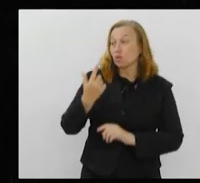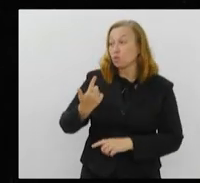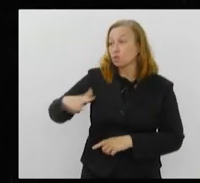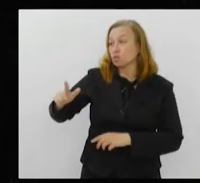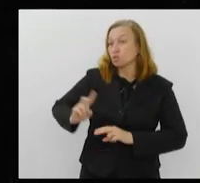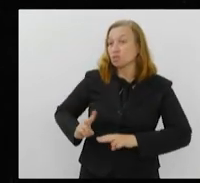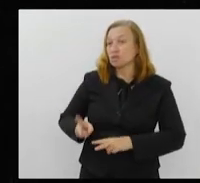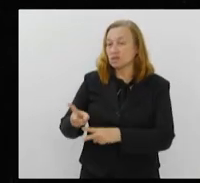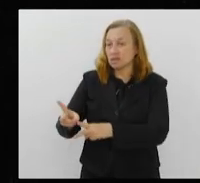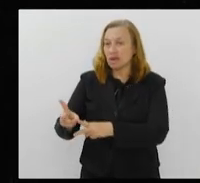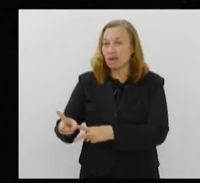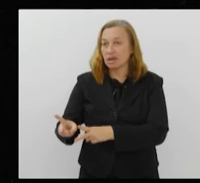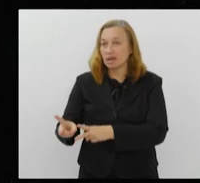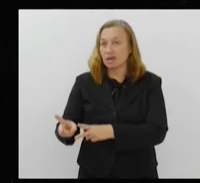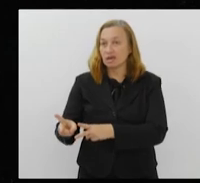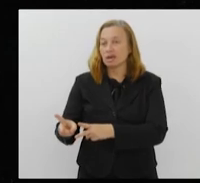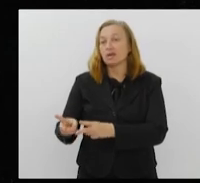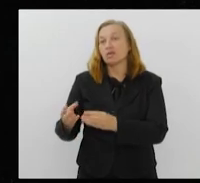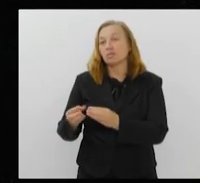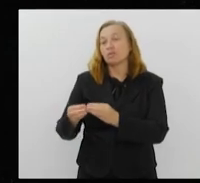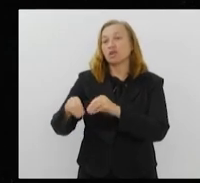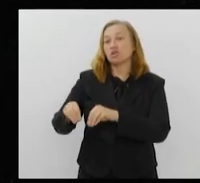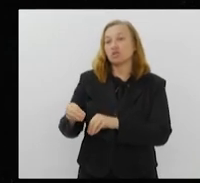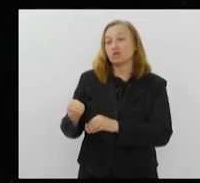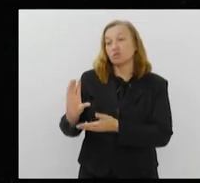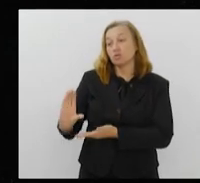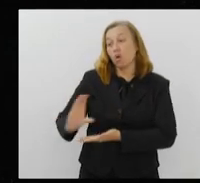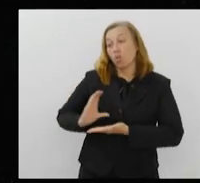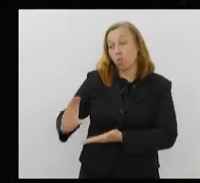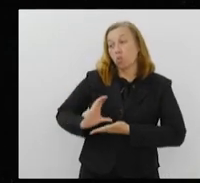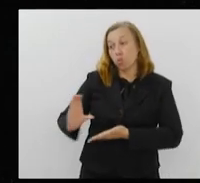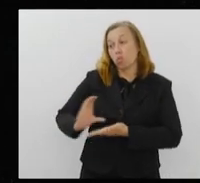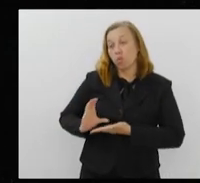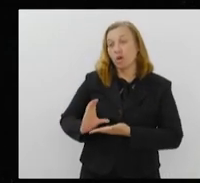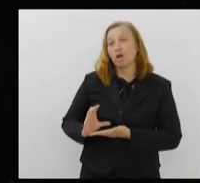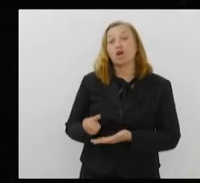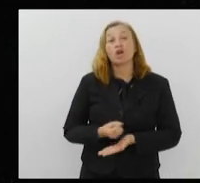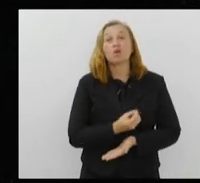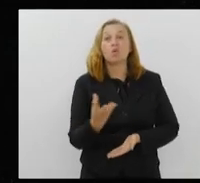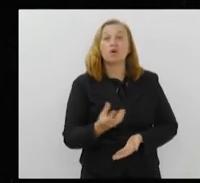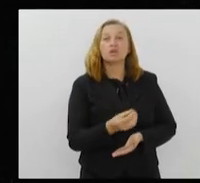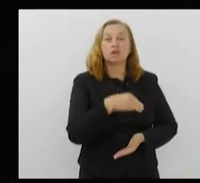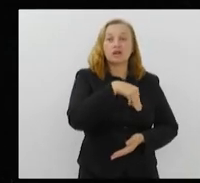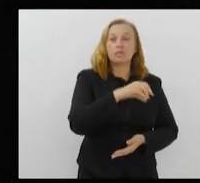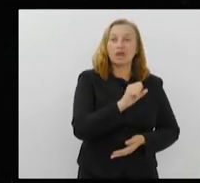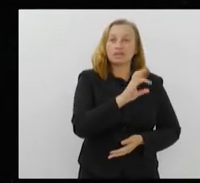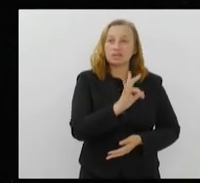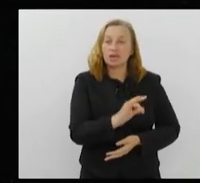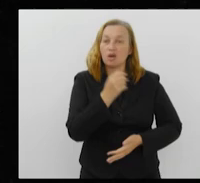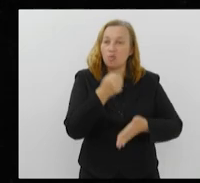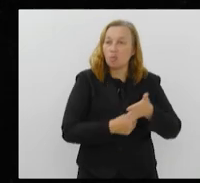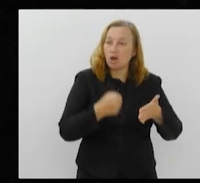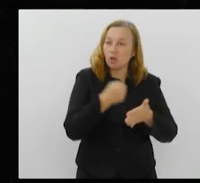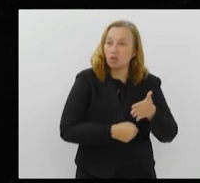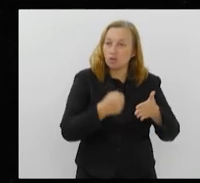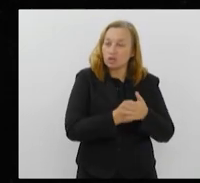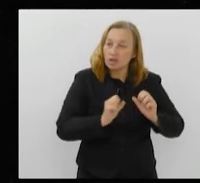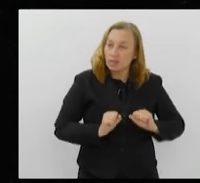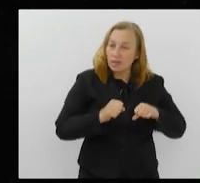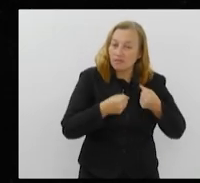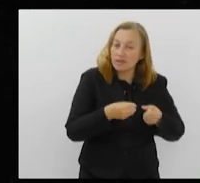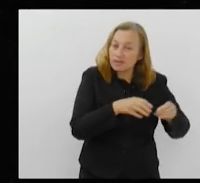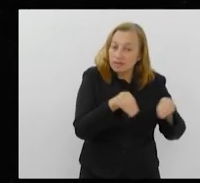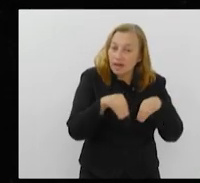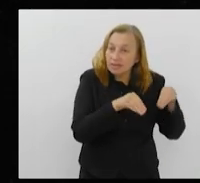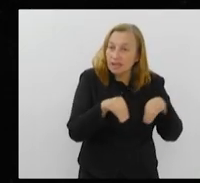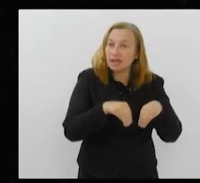agindo apenas para obter o lucro. Ou seja, enquanto o MST faz uma luta em defesa da terra,